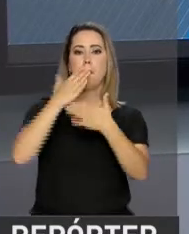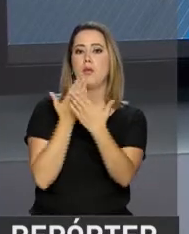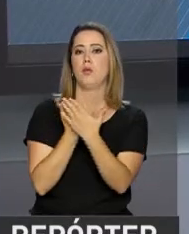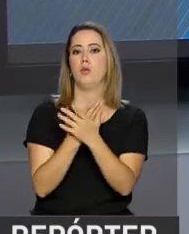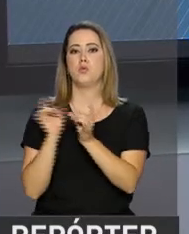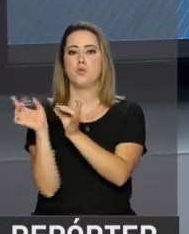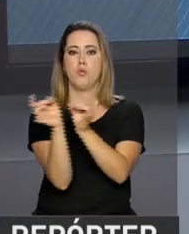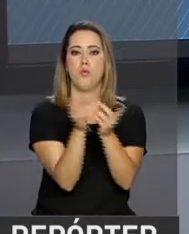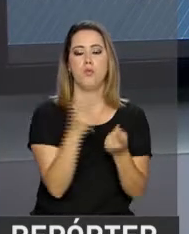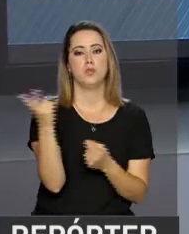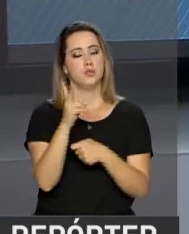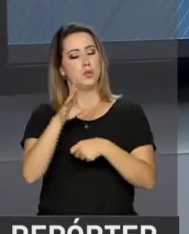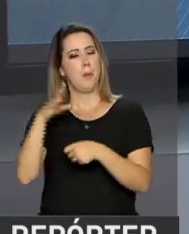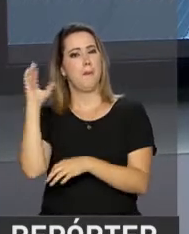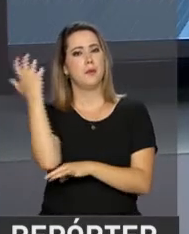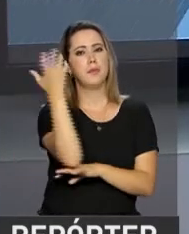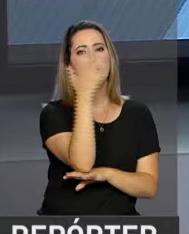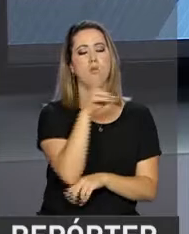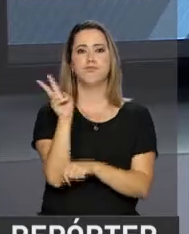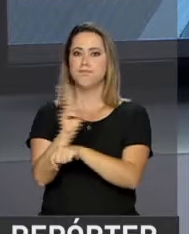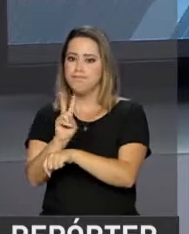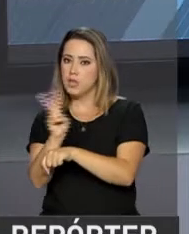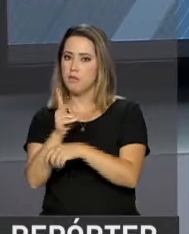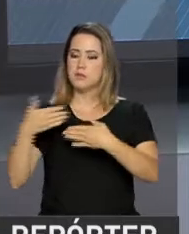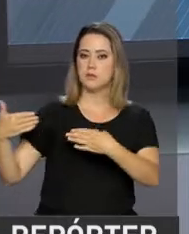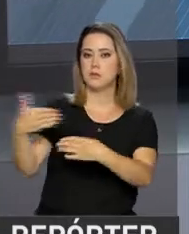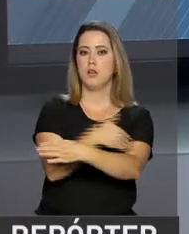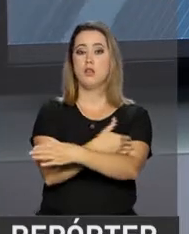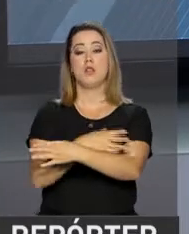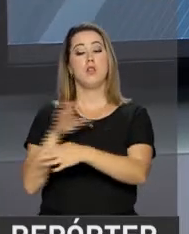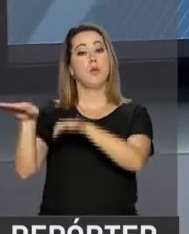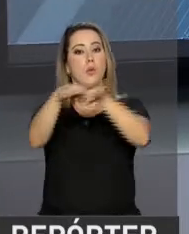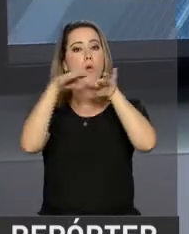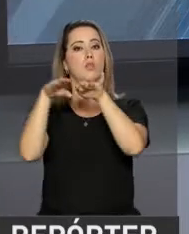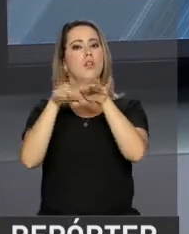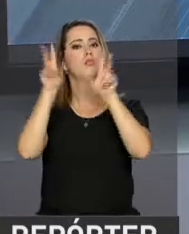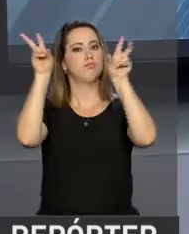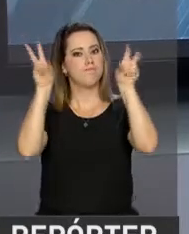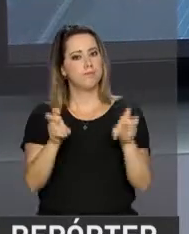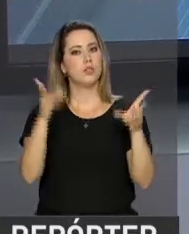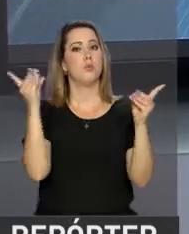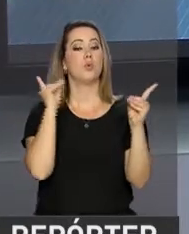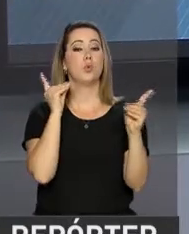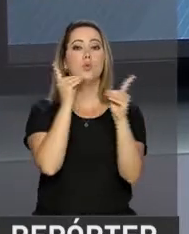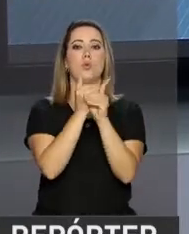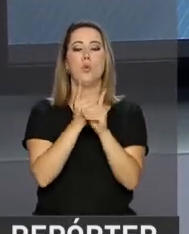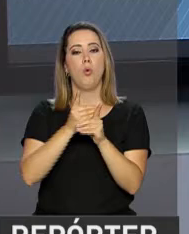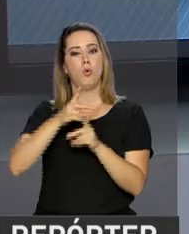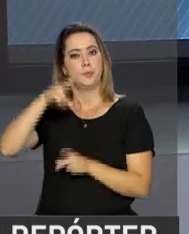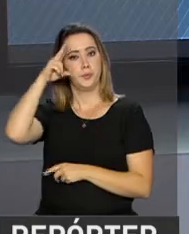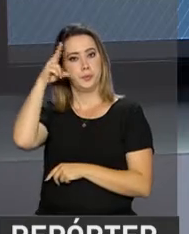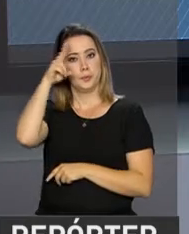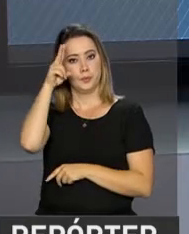comércio bilateral meio ambiente fiscalização das fronteiras e democracia por alguns dos temas da pauta do encontro desta